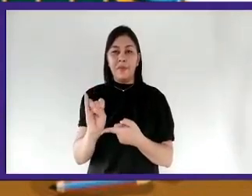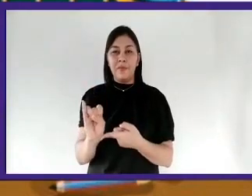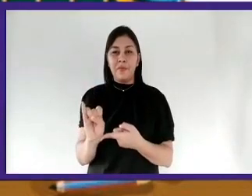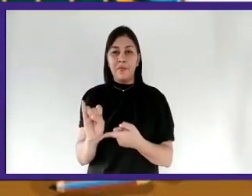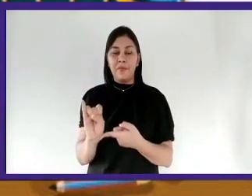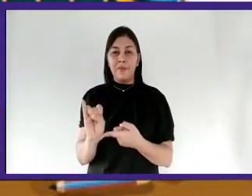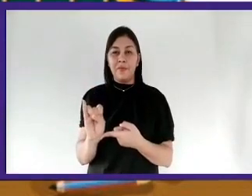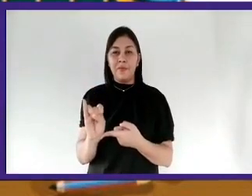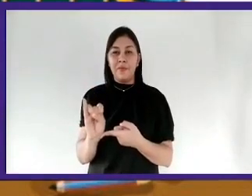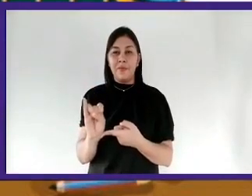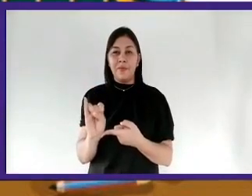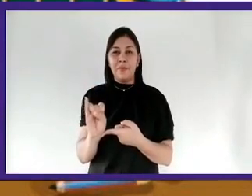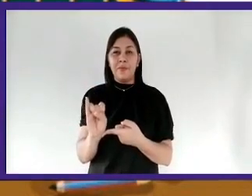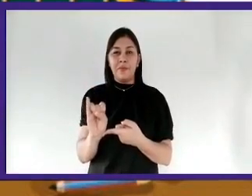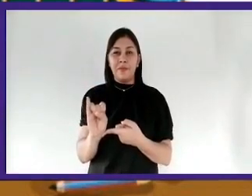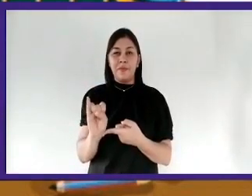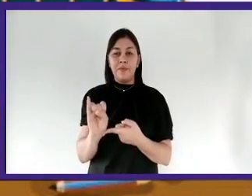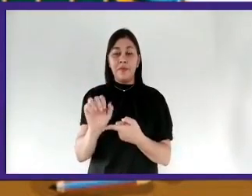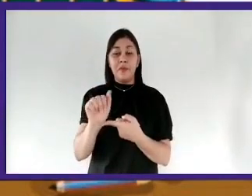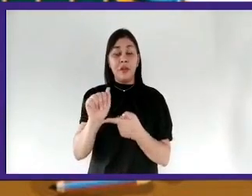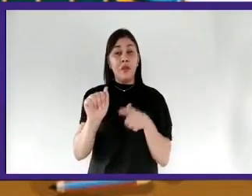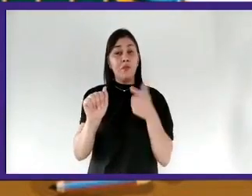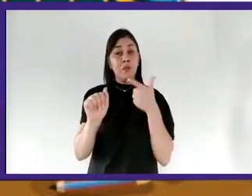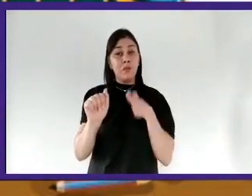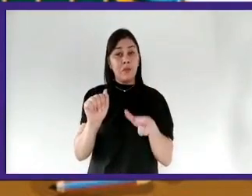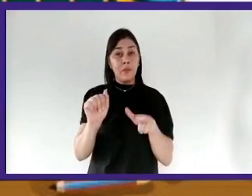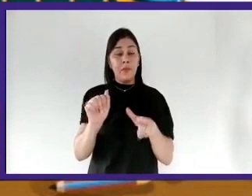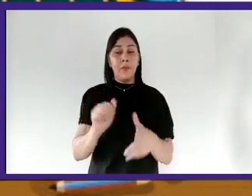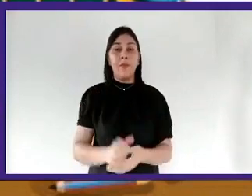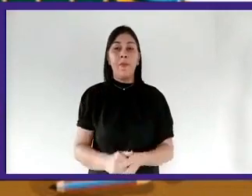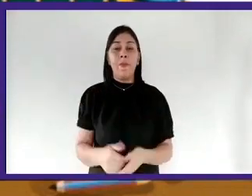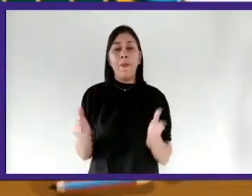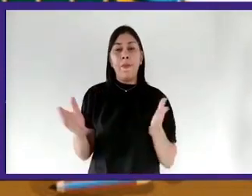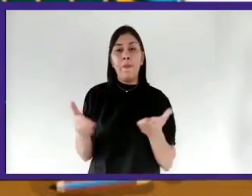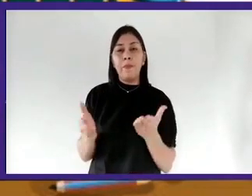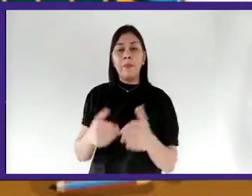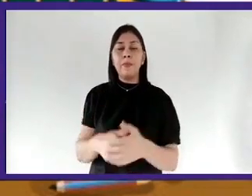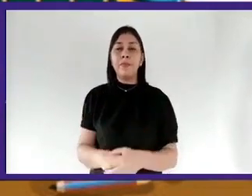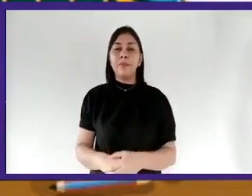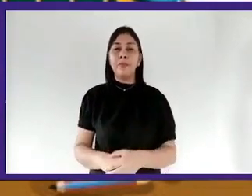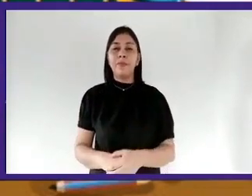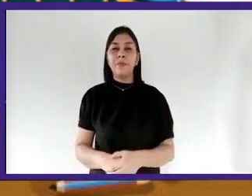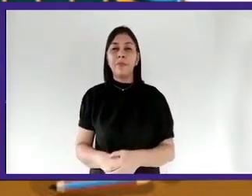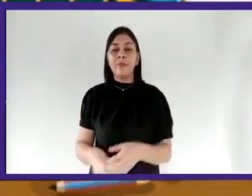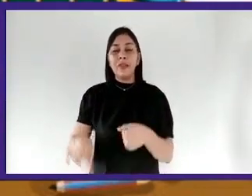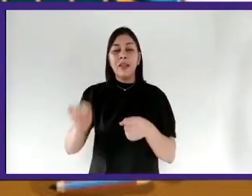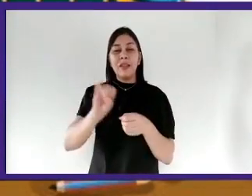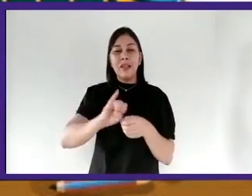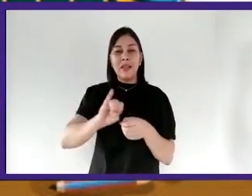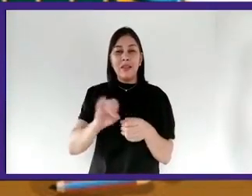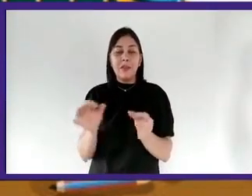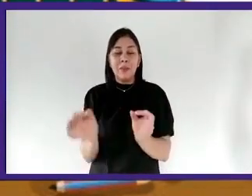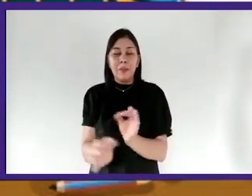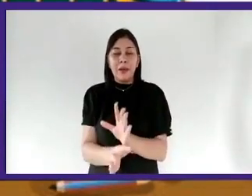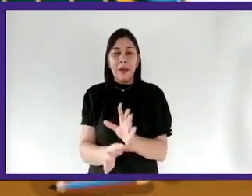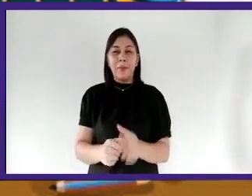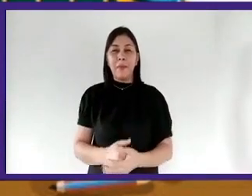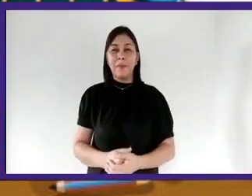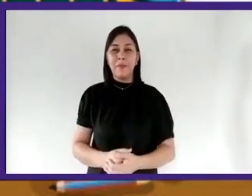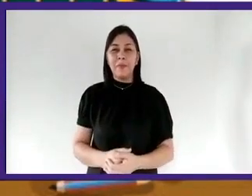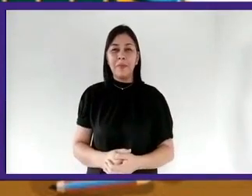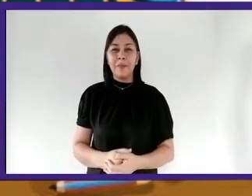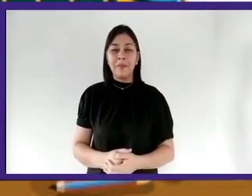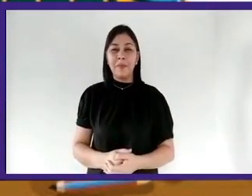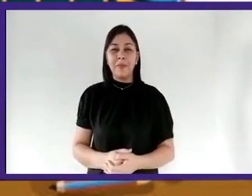I, e A novamente. Vamos agora ao último ingrediente.